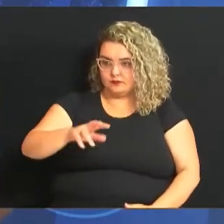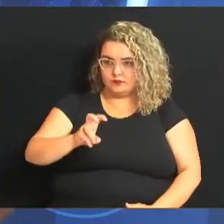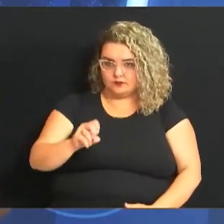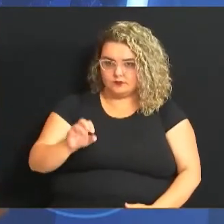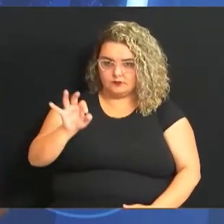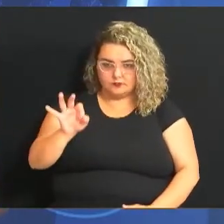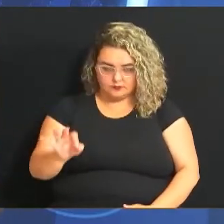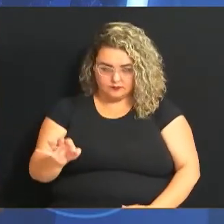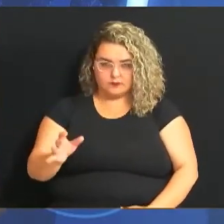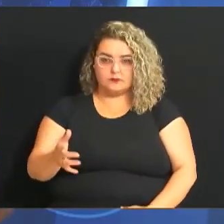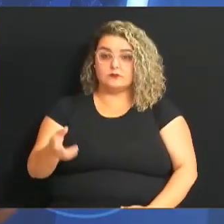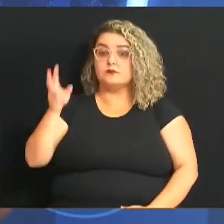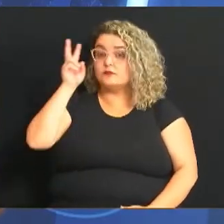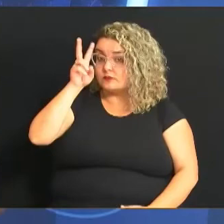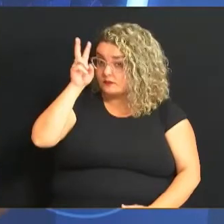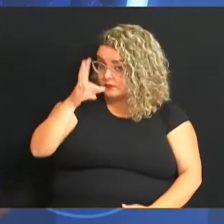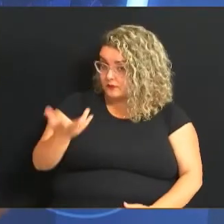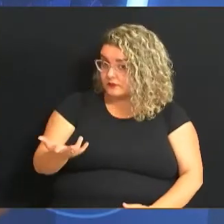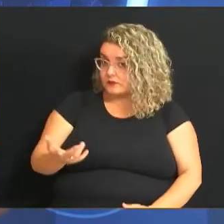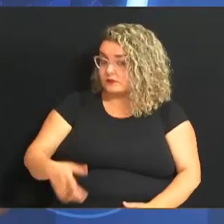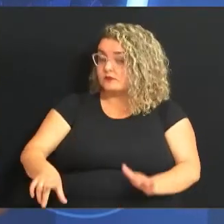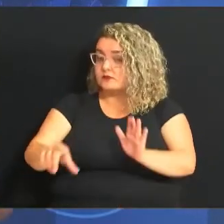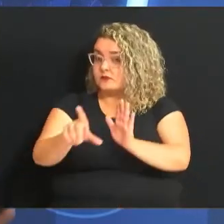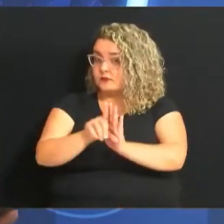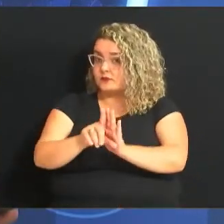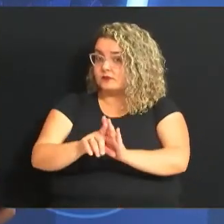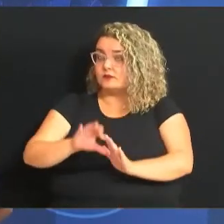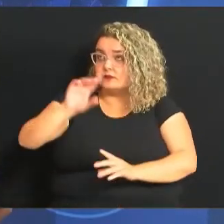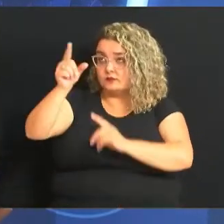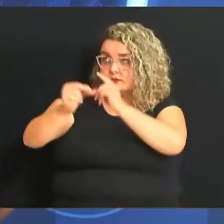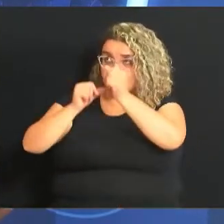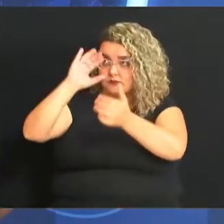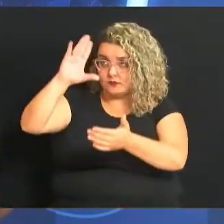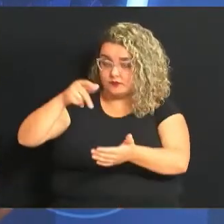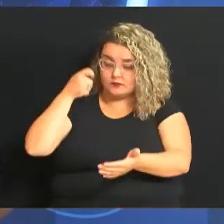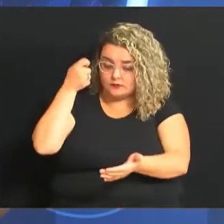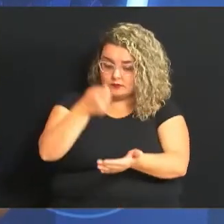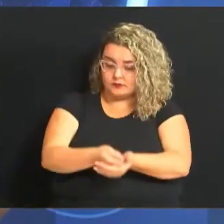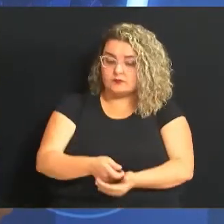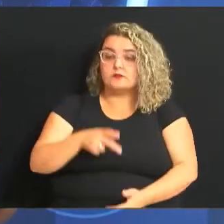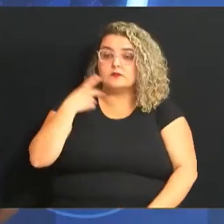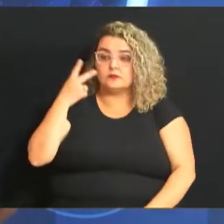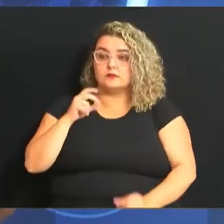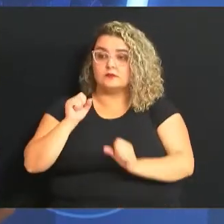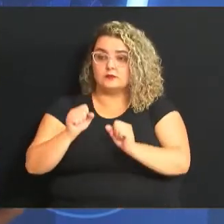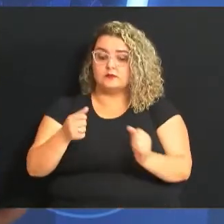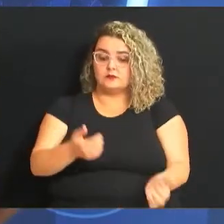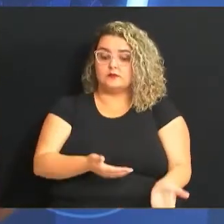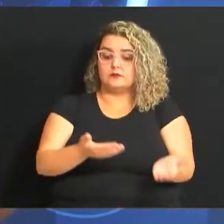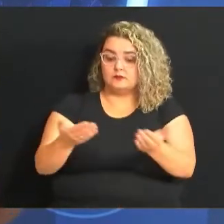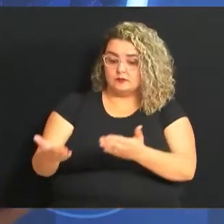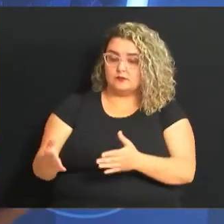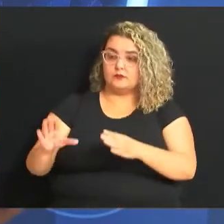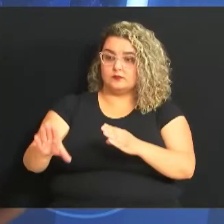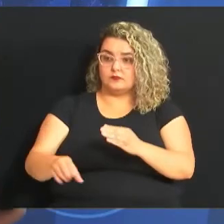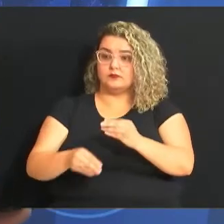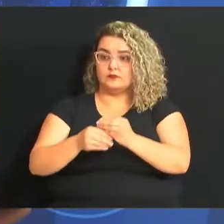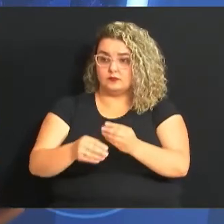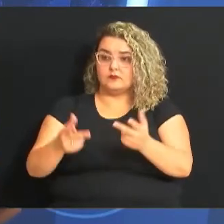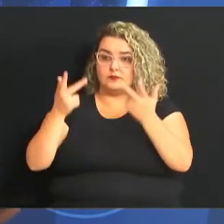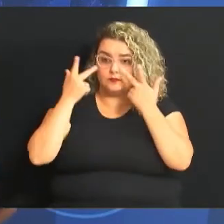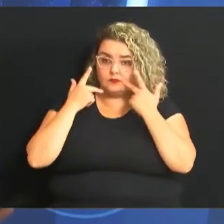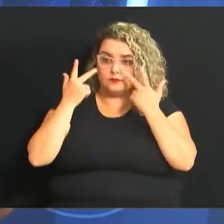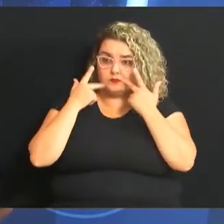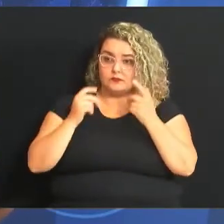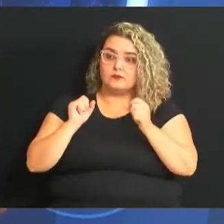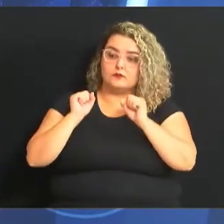sociedade. Mas nada disso seria possível sem nossos amigos, nossos clubes padrinhos, voluntários. E